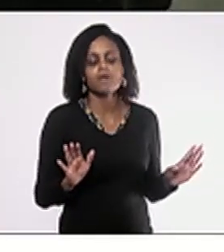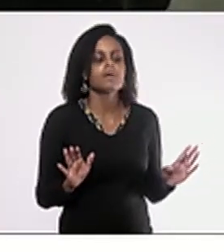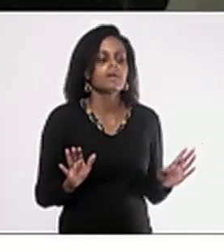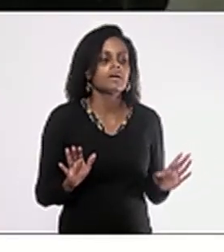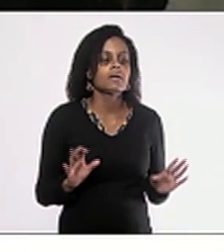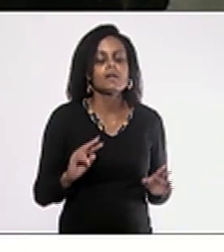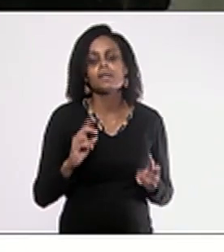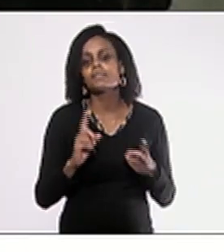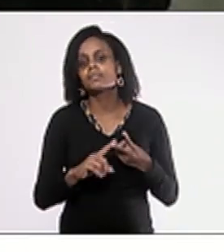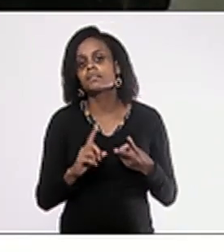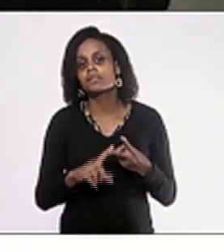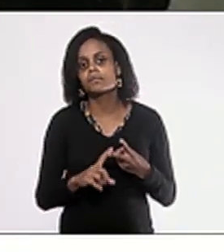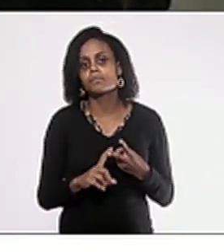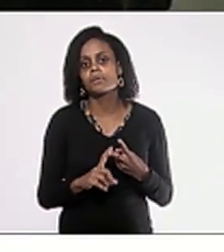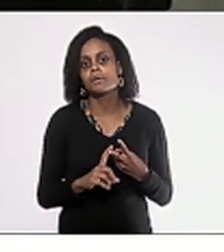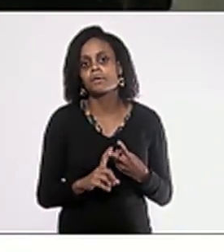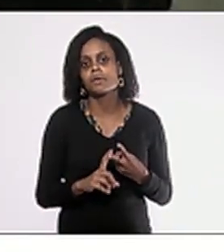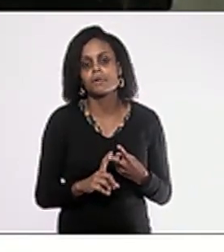segundo,